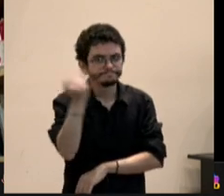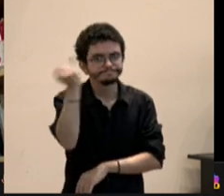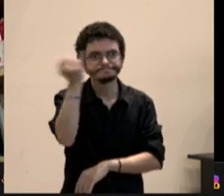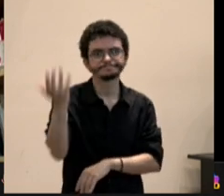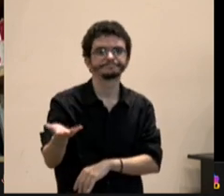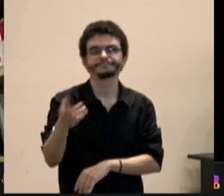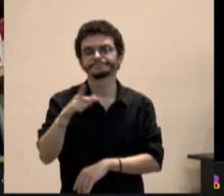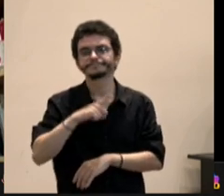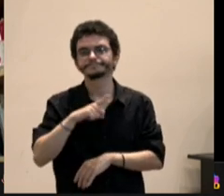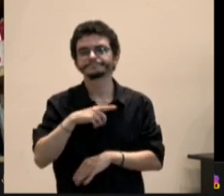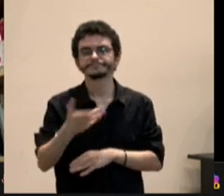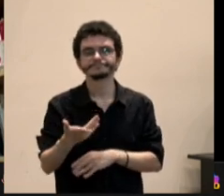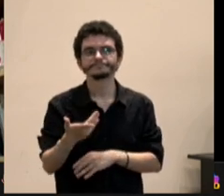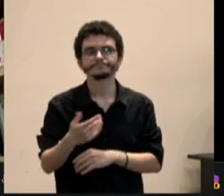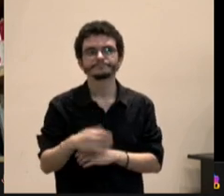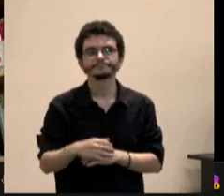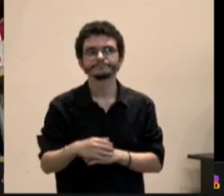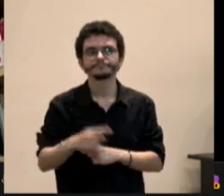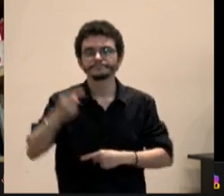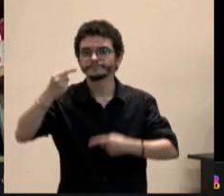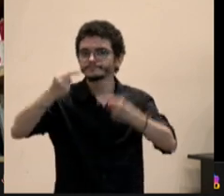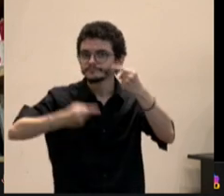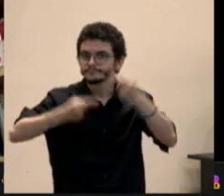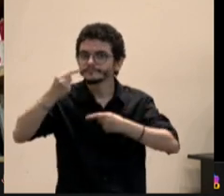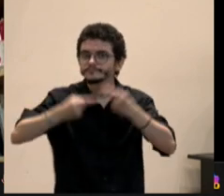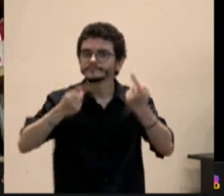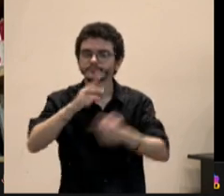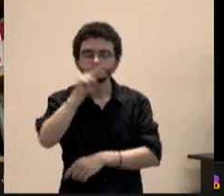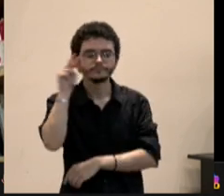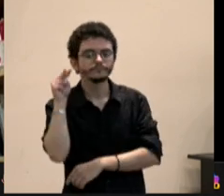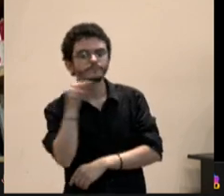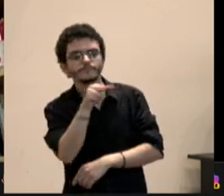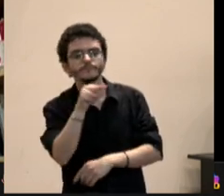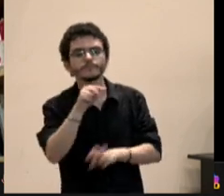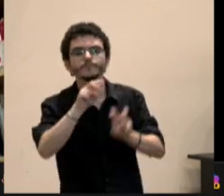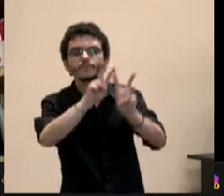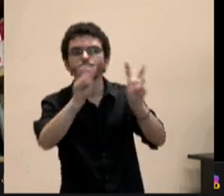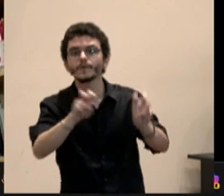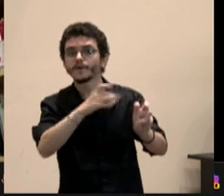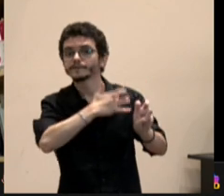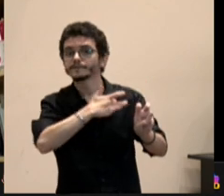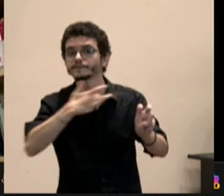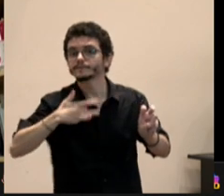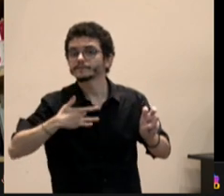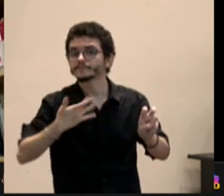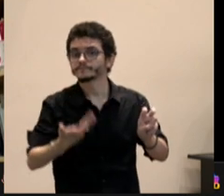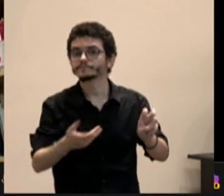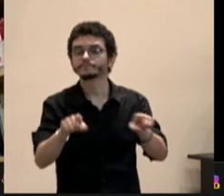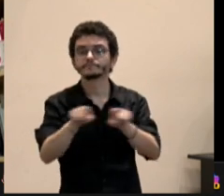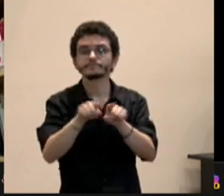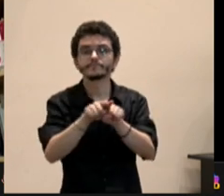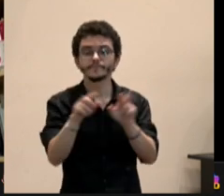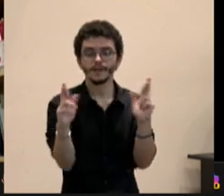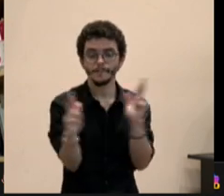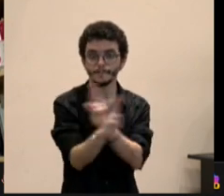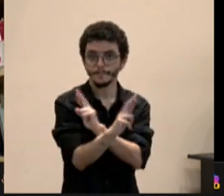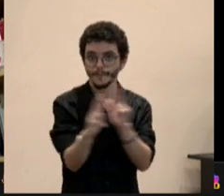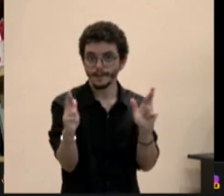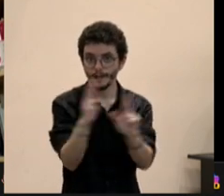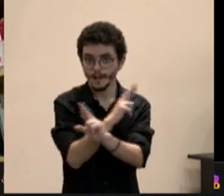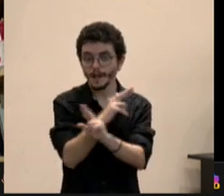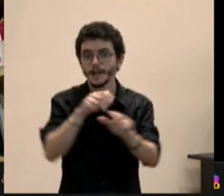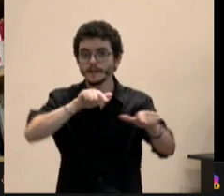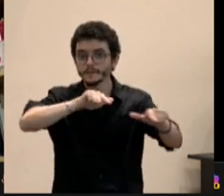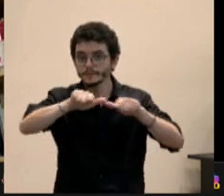que se tenha, né, políticas que olhem para a questão da saúde e das relações de trabalho,